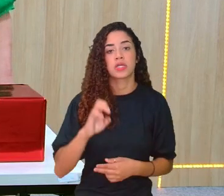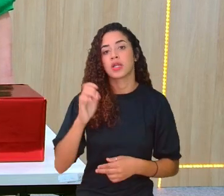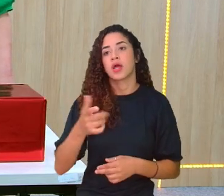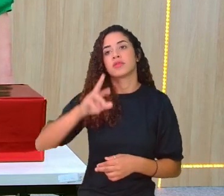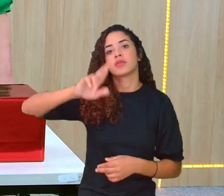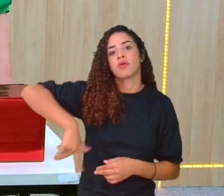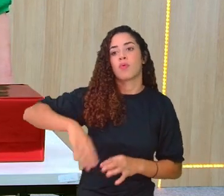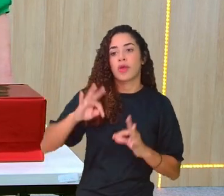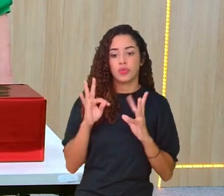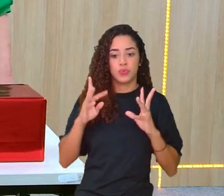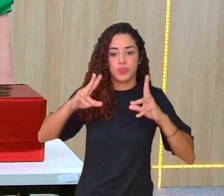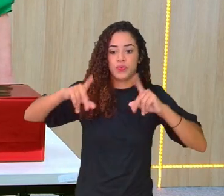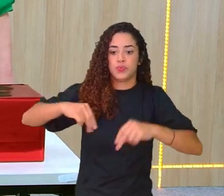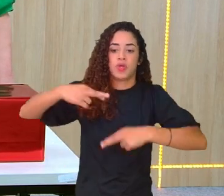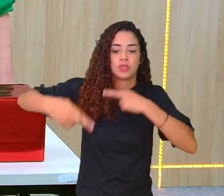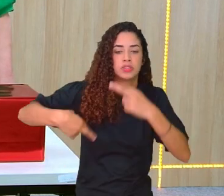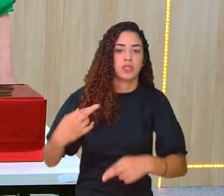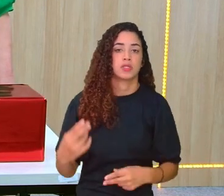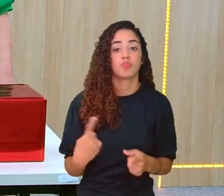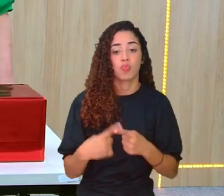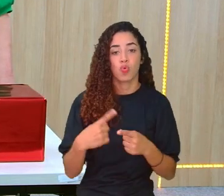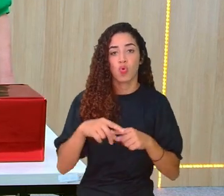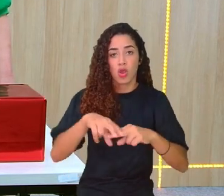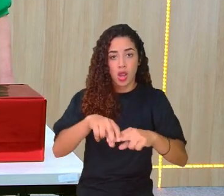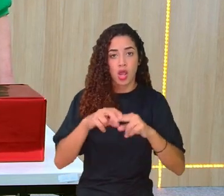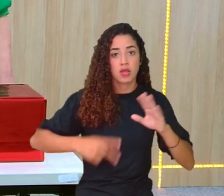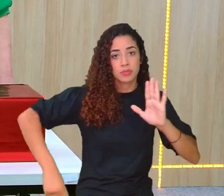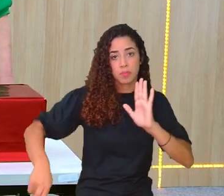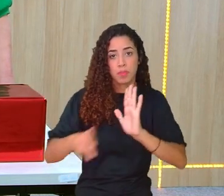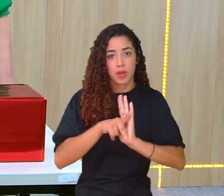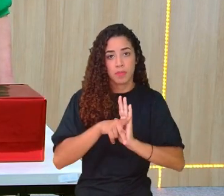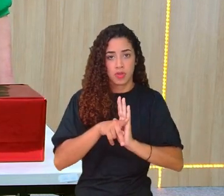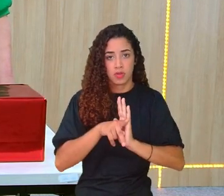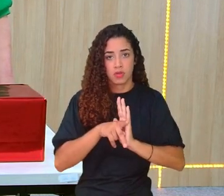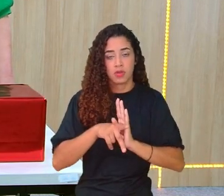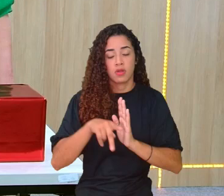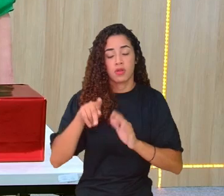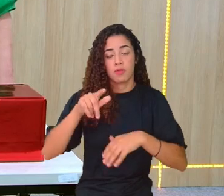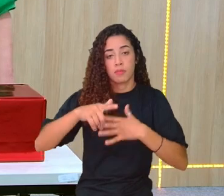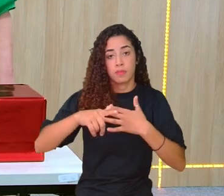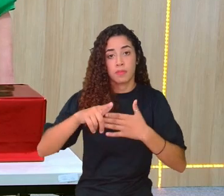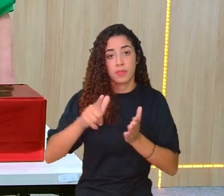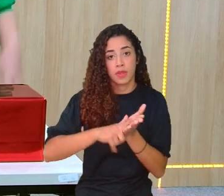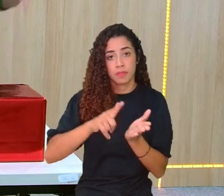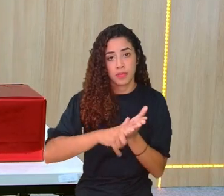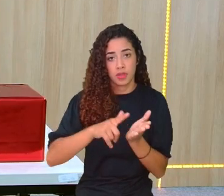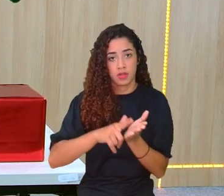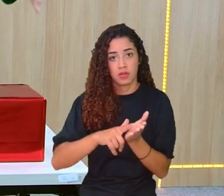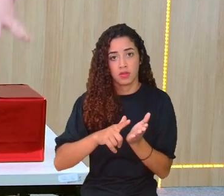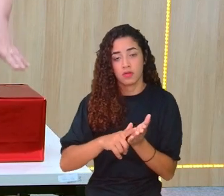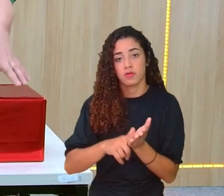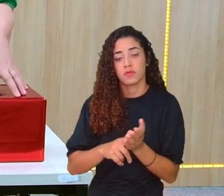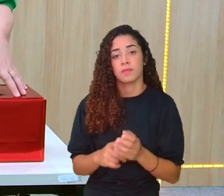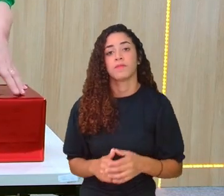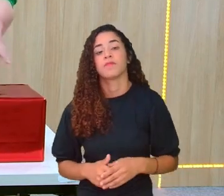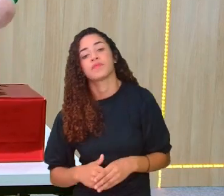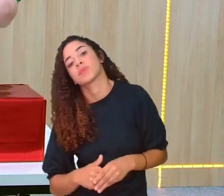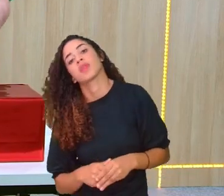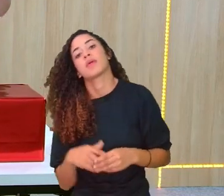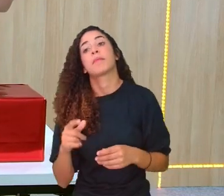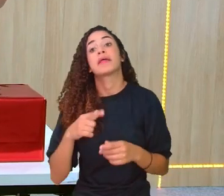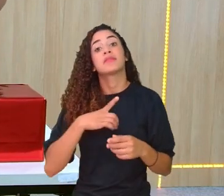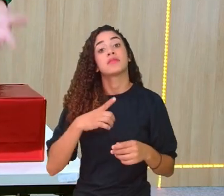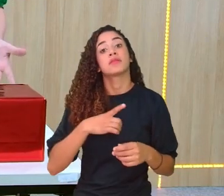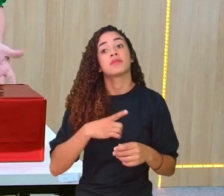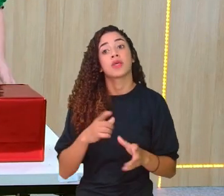não é de reciclagem. Mas tem uma caixa aí que foi de outro uso, que eu não comprei para fazer isso. É